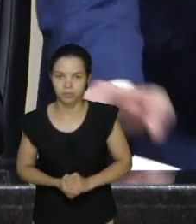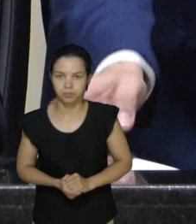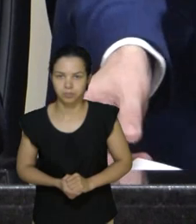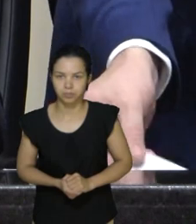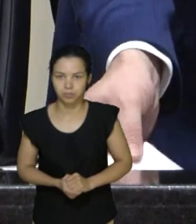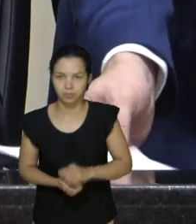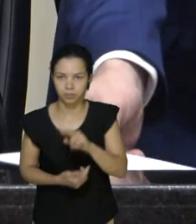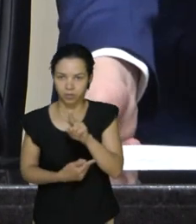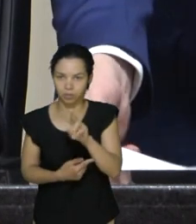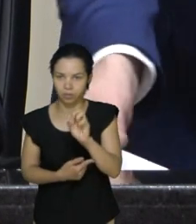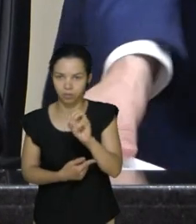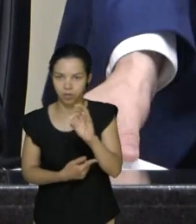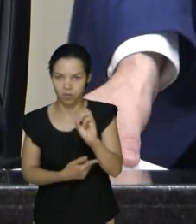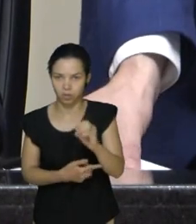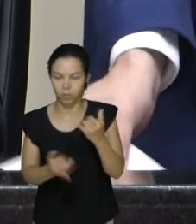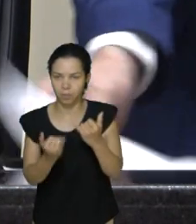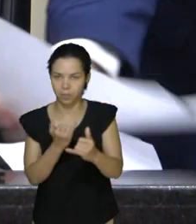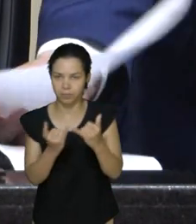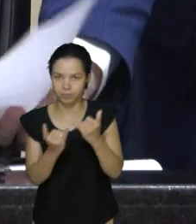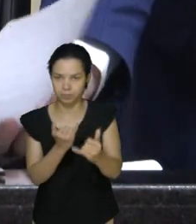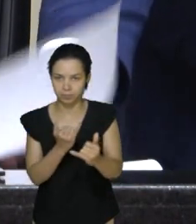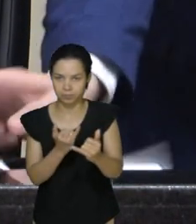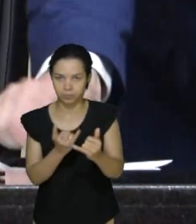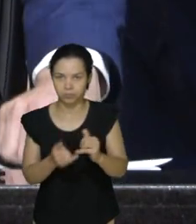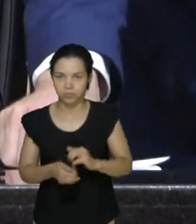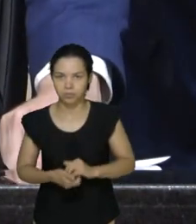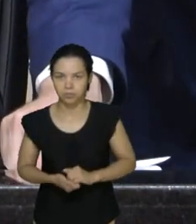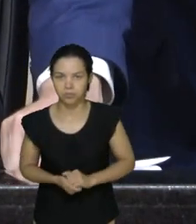Veto parcial.